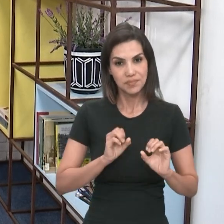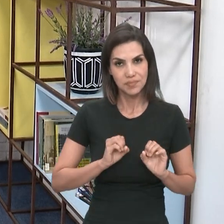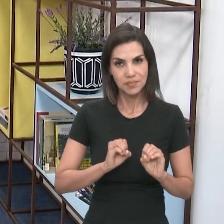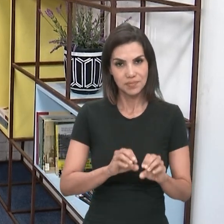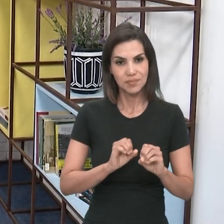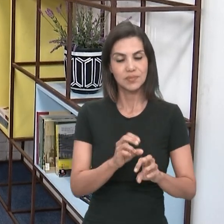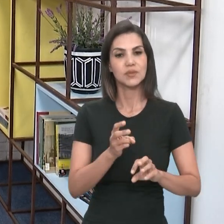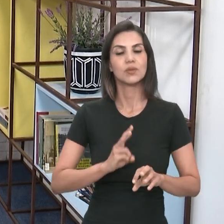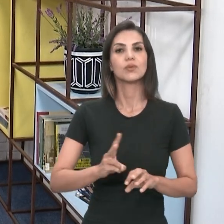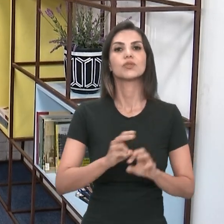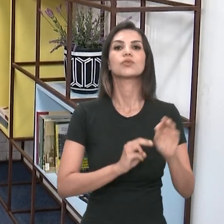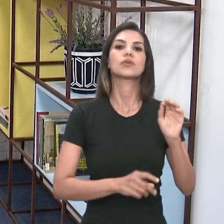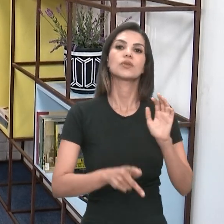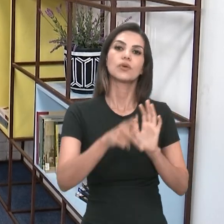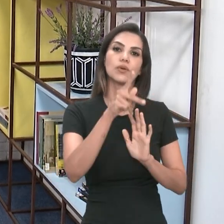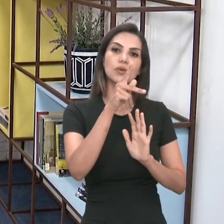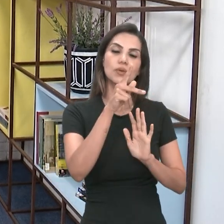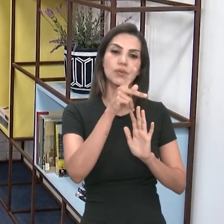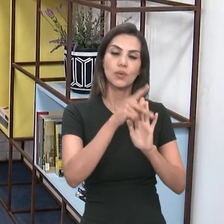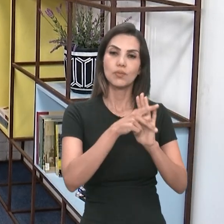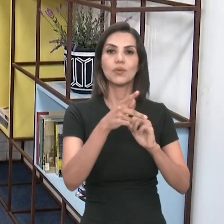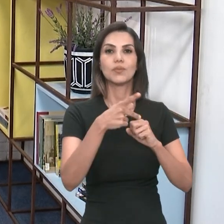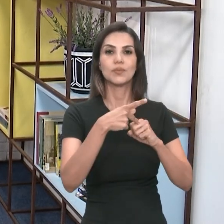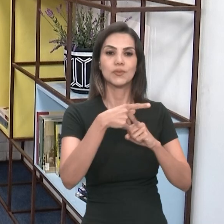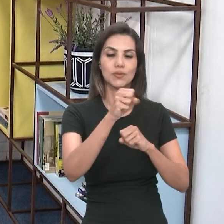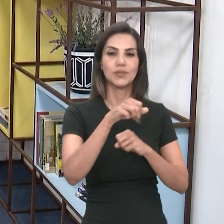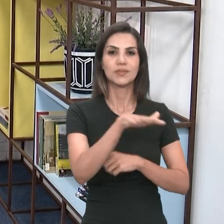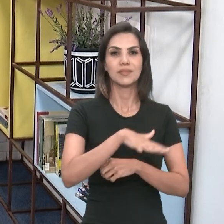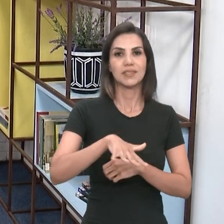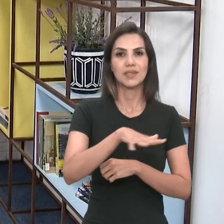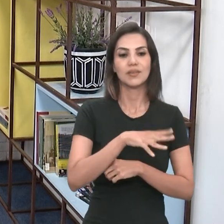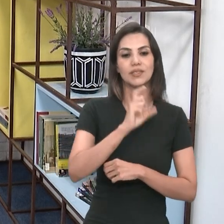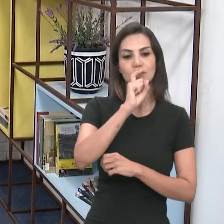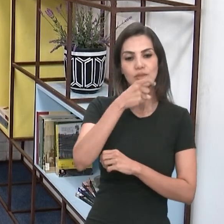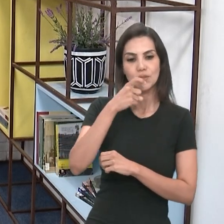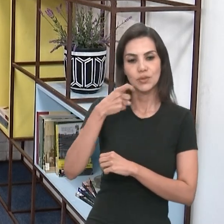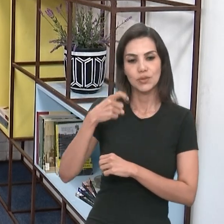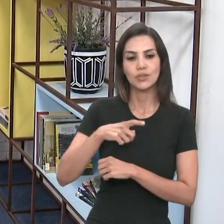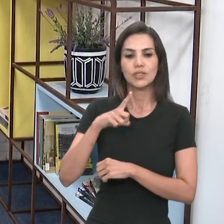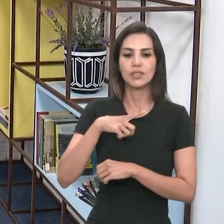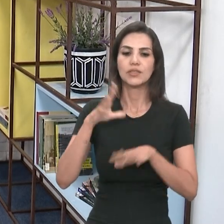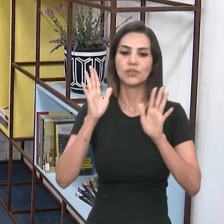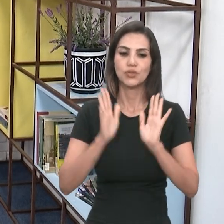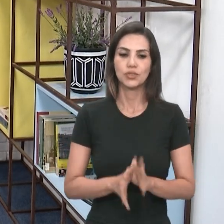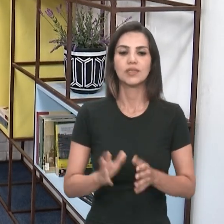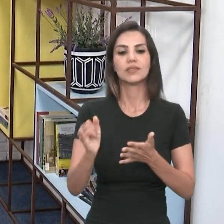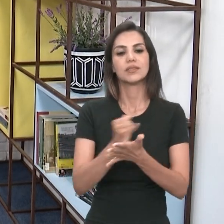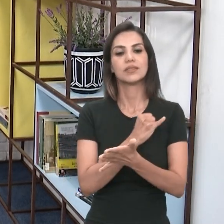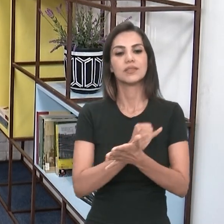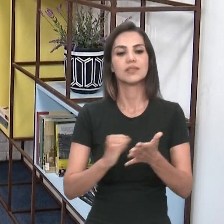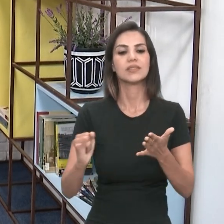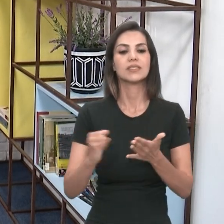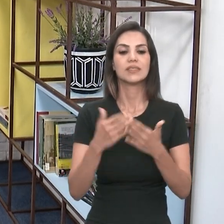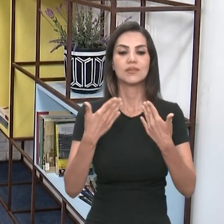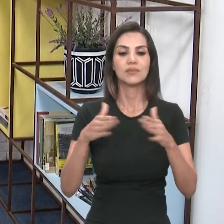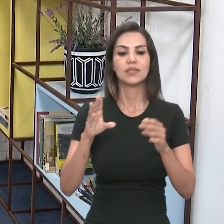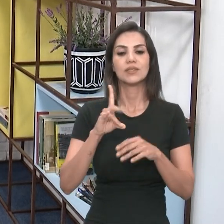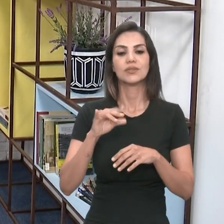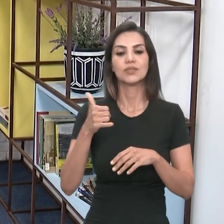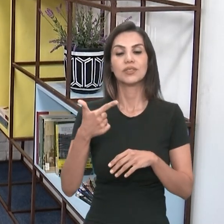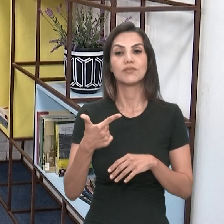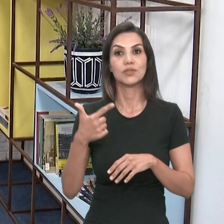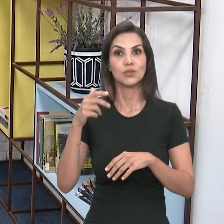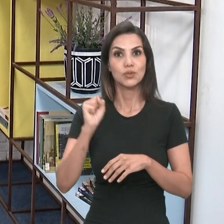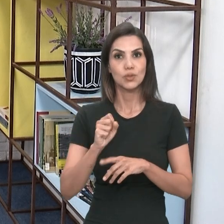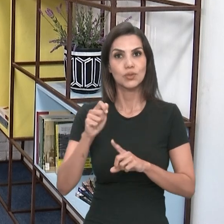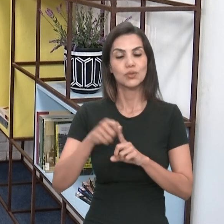programa de pós-graduação em odontologia está com inscrições abertas para o processo seletivo de mestrado e